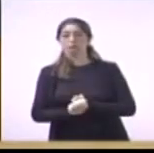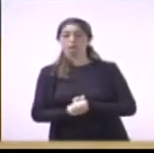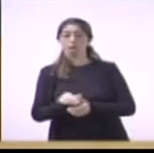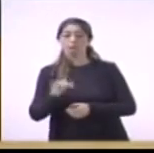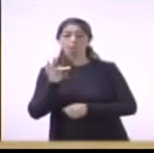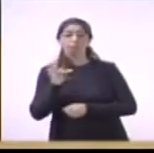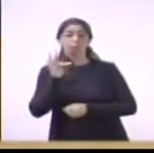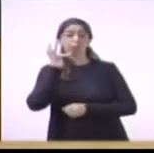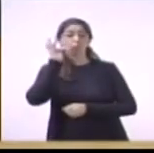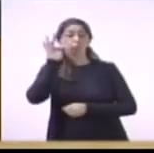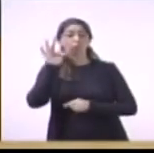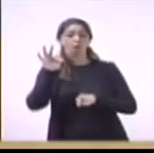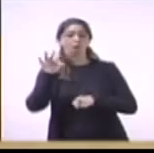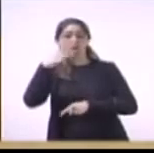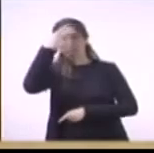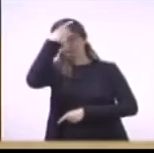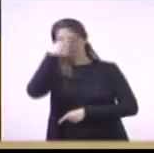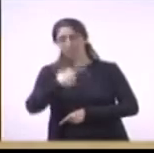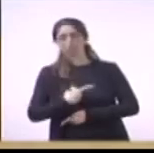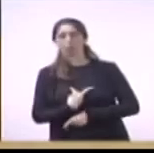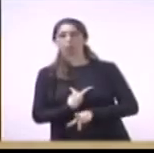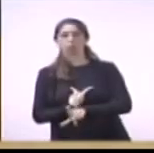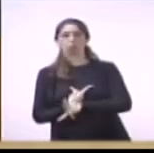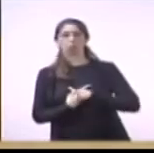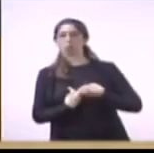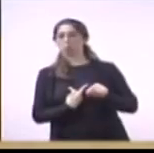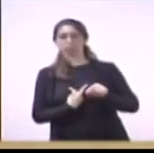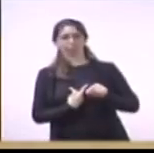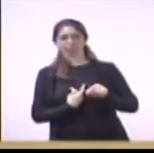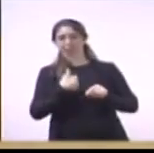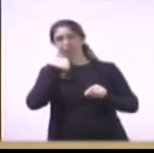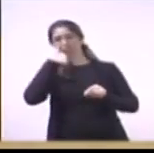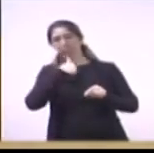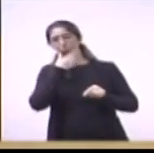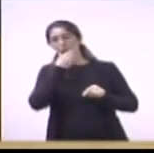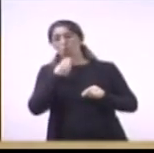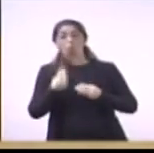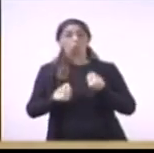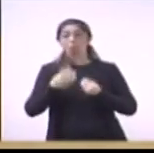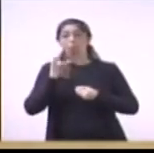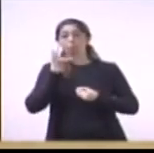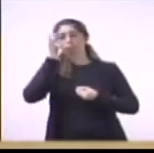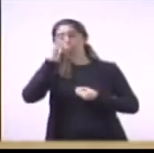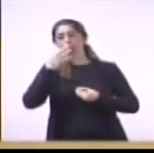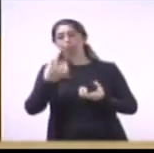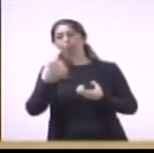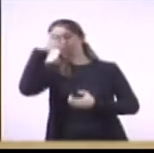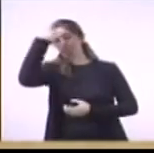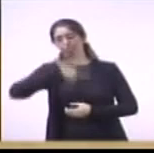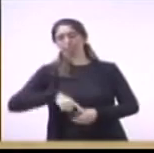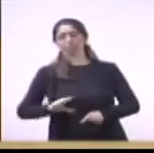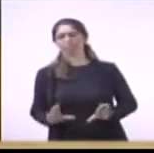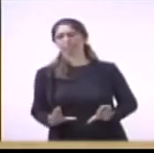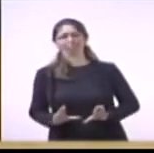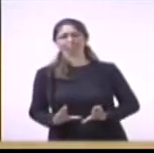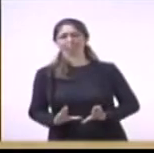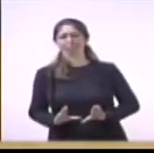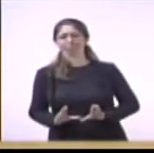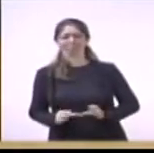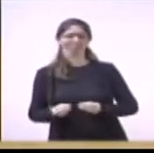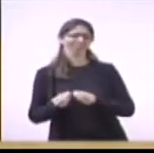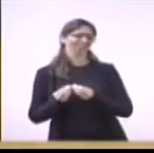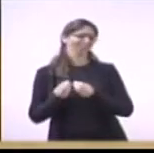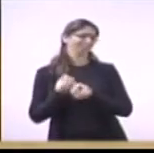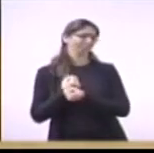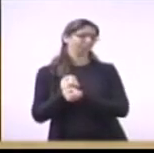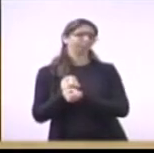menino ou menino. Ela fala assim, e o senhor pode acompanhar as discussões, né? Então, nesse caso, a criança não tem maturidade para